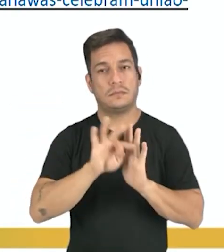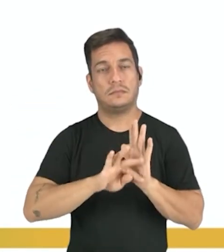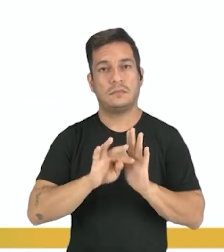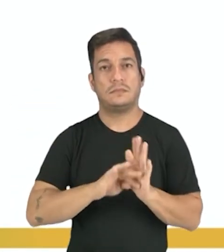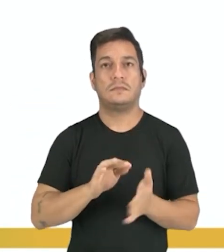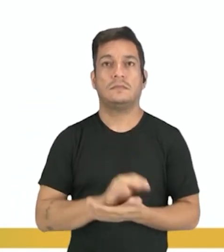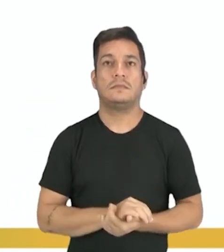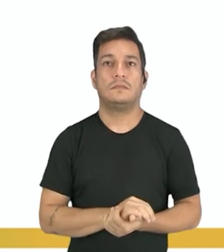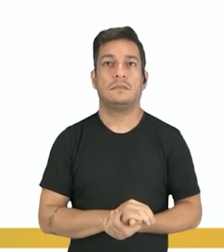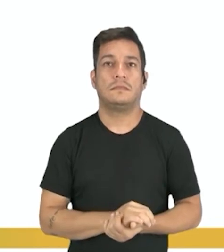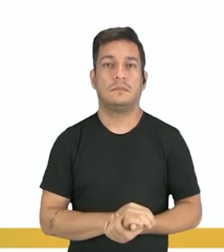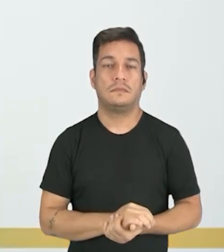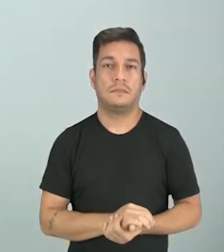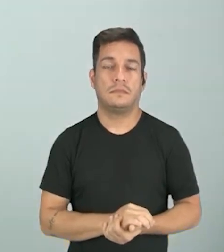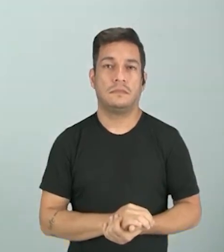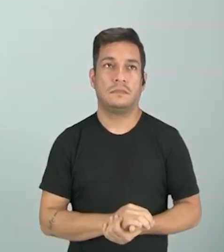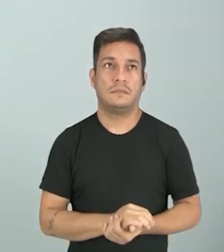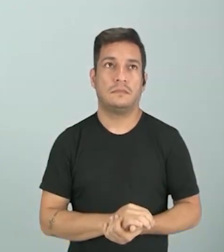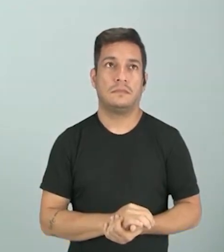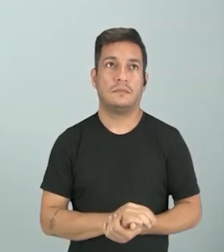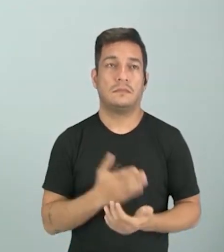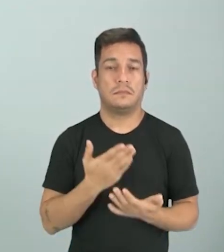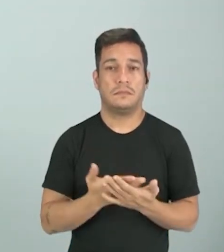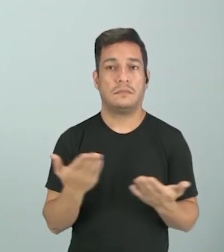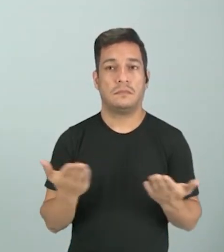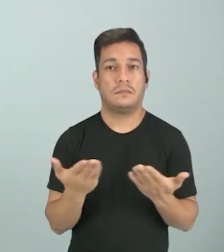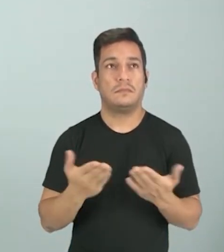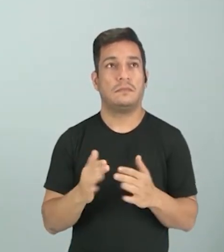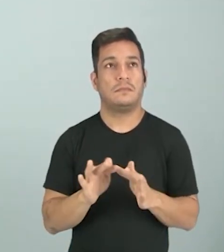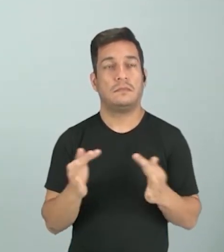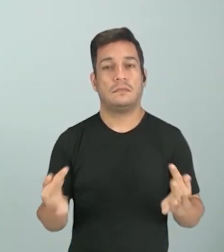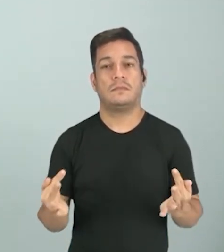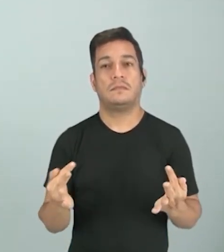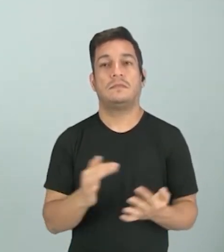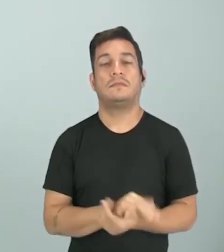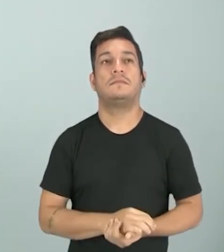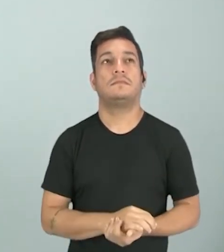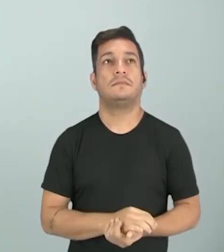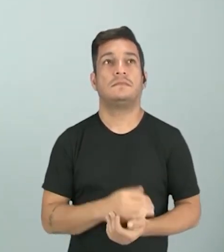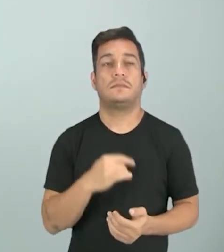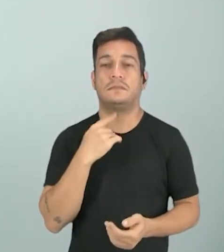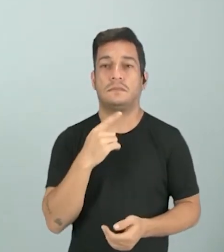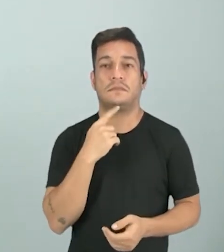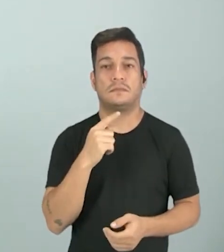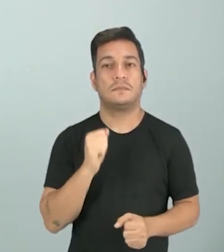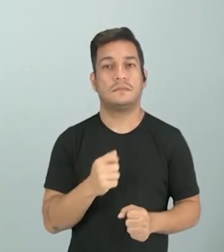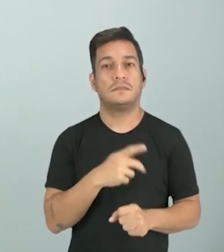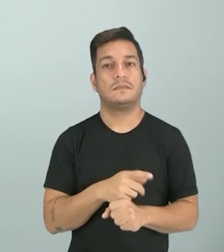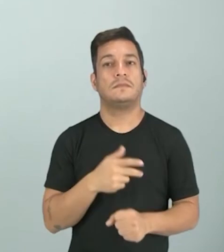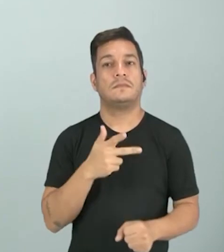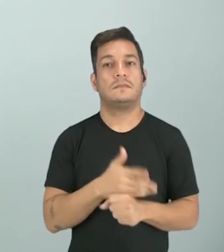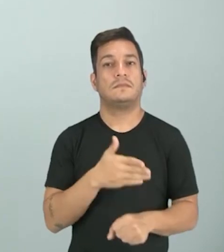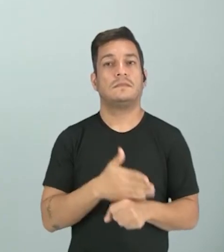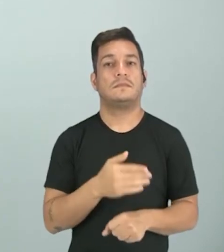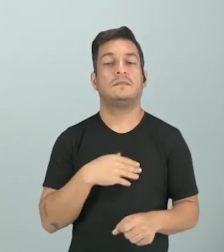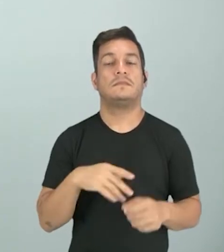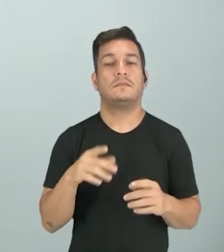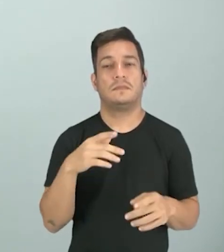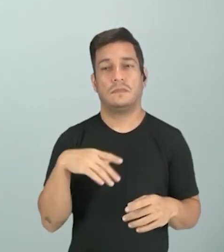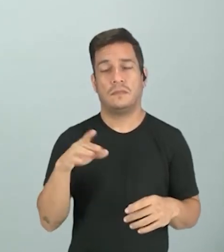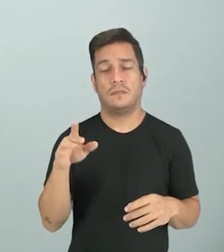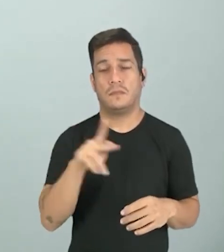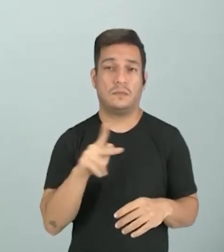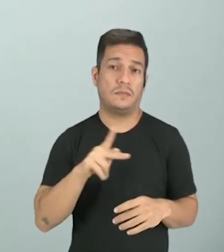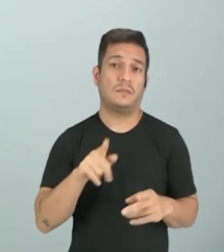texto a e é isso aula de hoje foi super simples é qualquer dúvida vocês podem estar entrando em contato com os professores